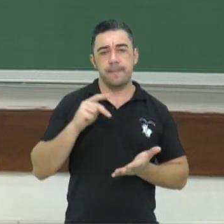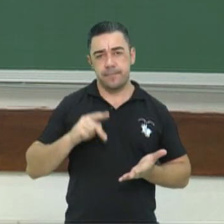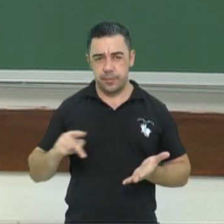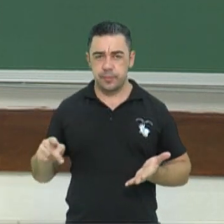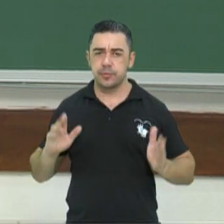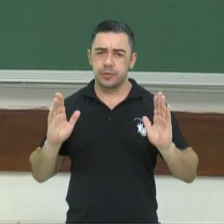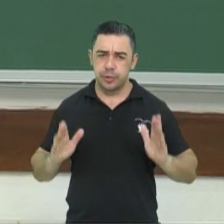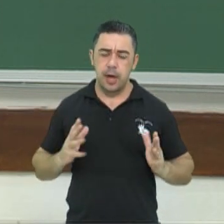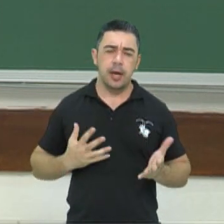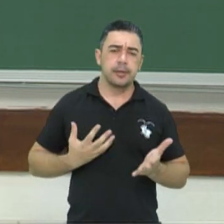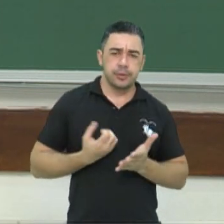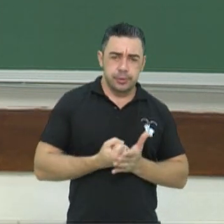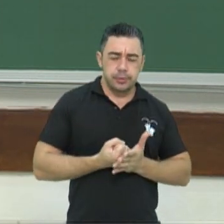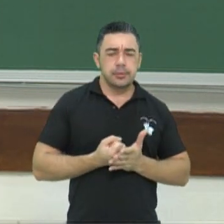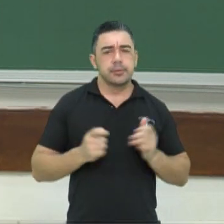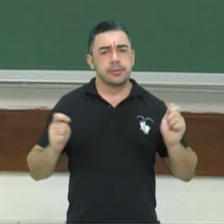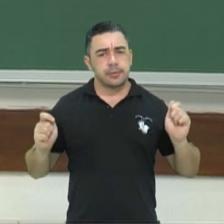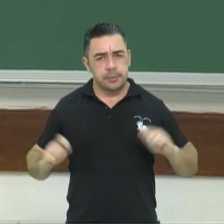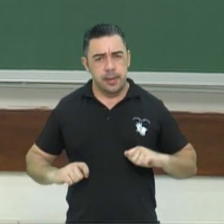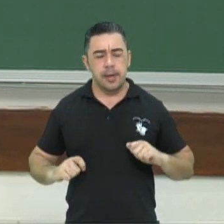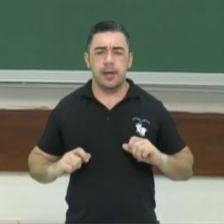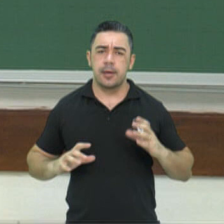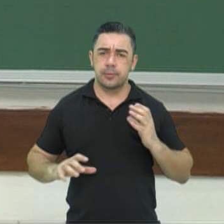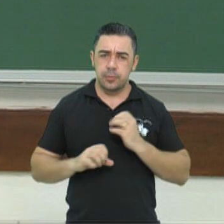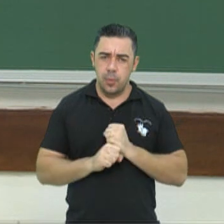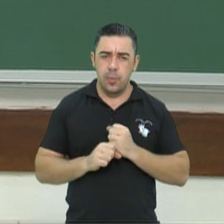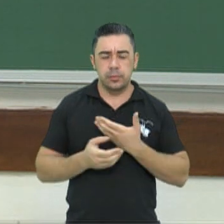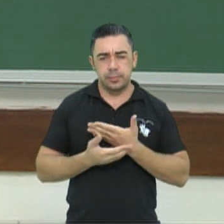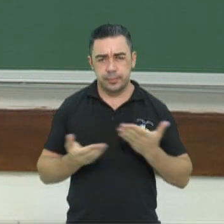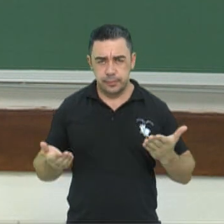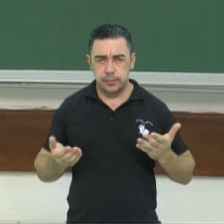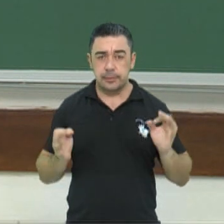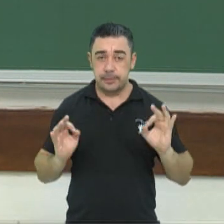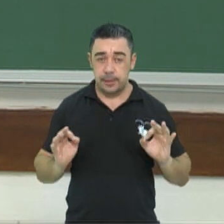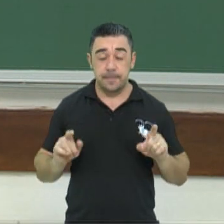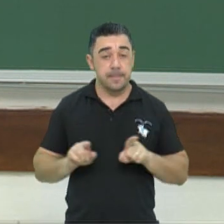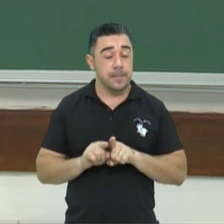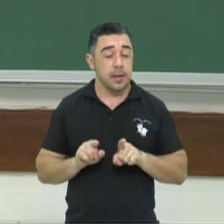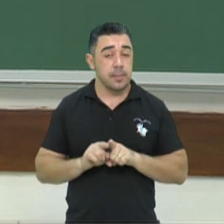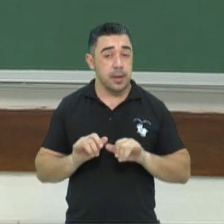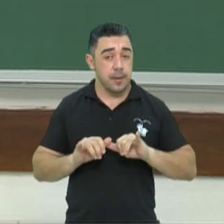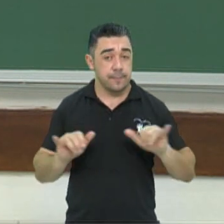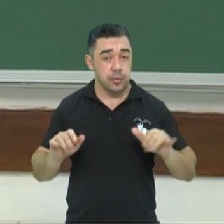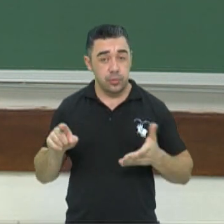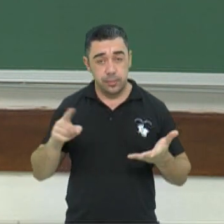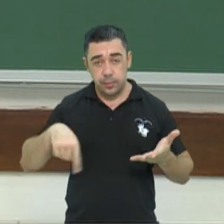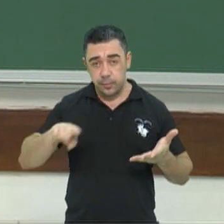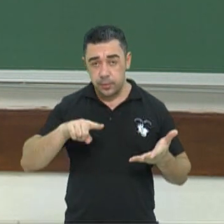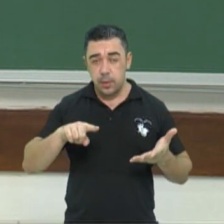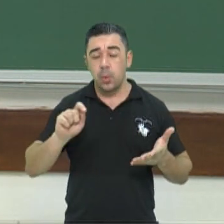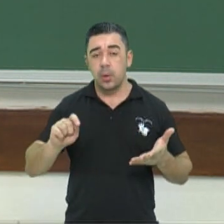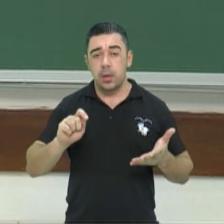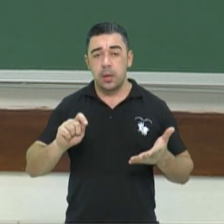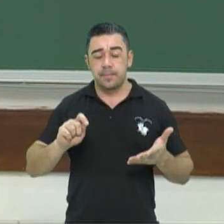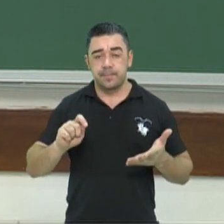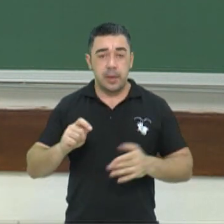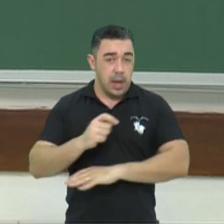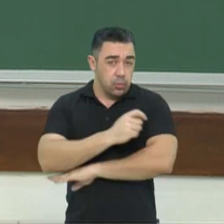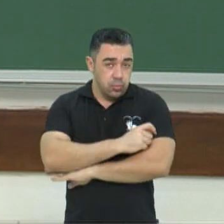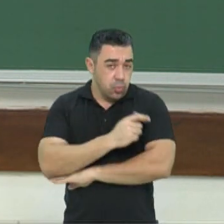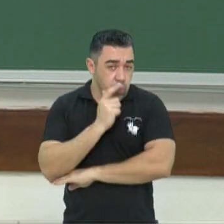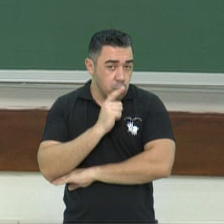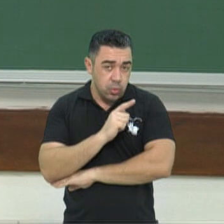tua presença, né? Para que possam dar nota para vocês. Lembrando também os alunos que não estão com